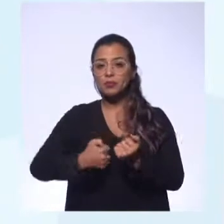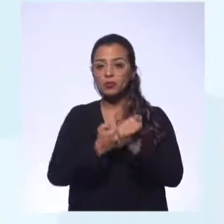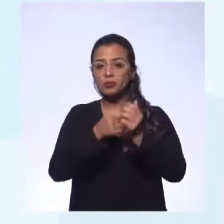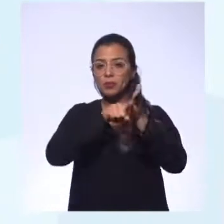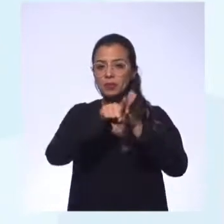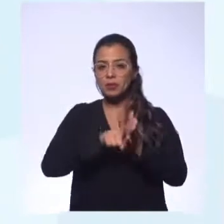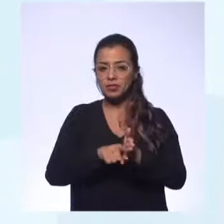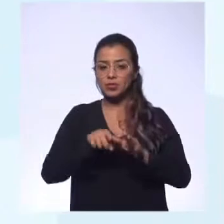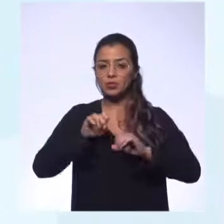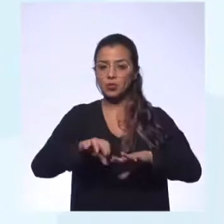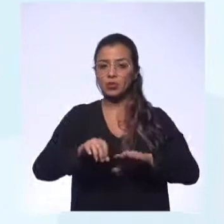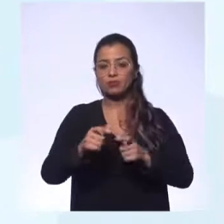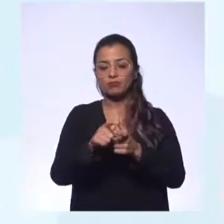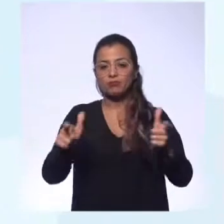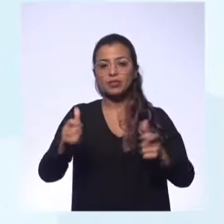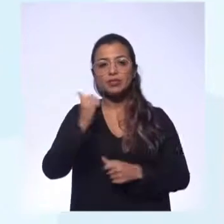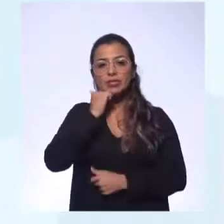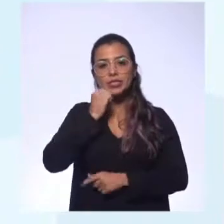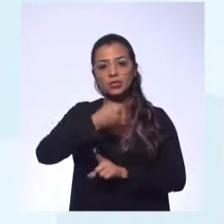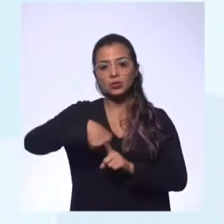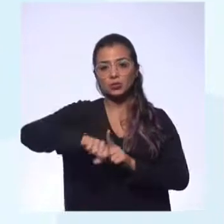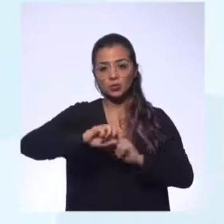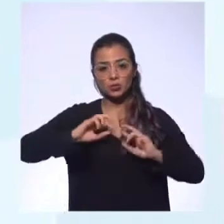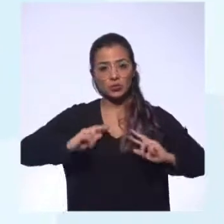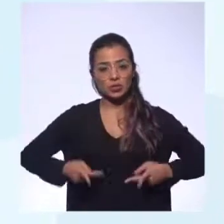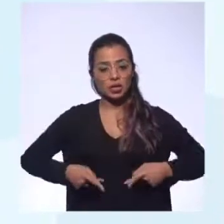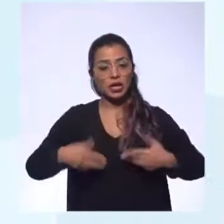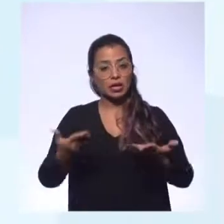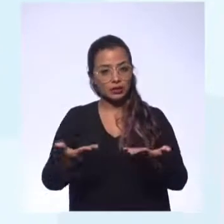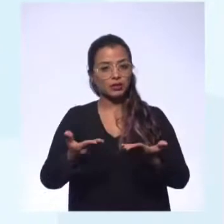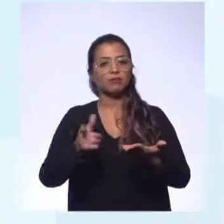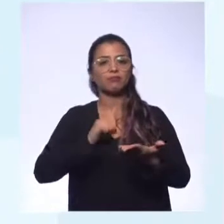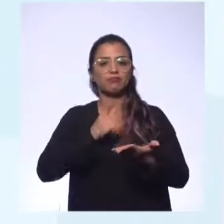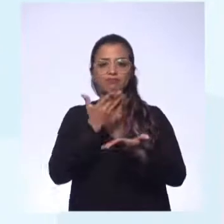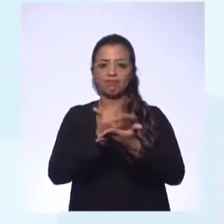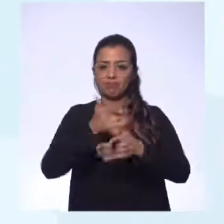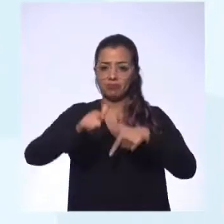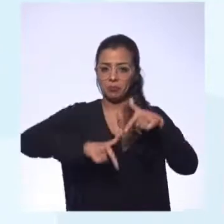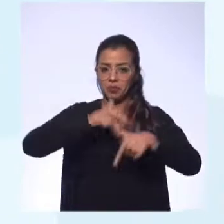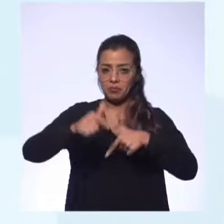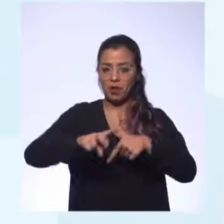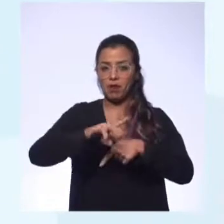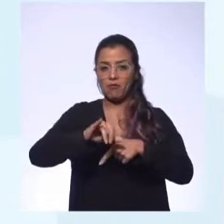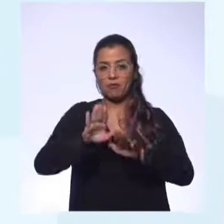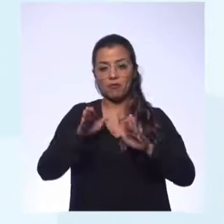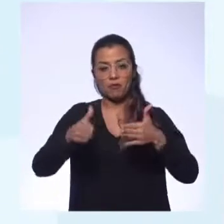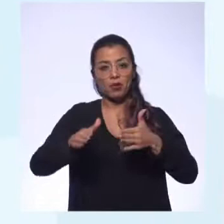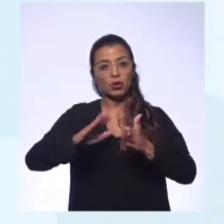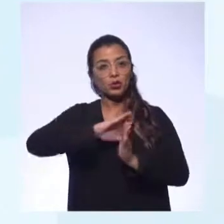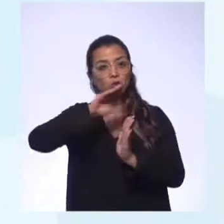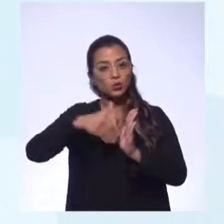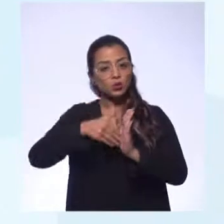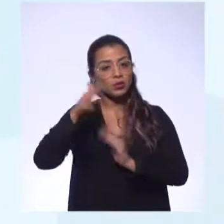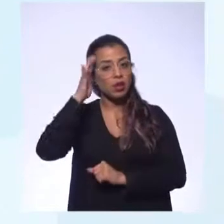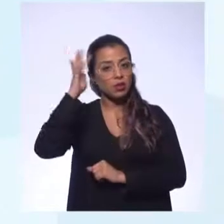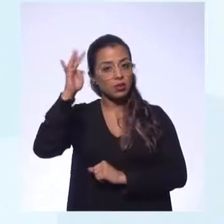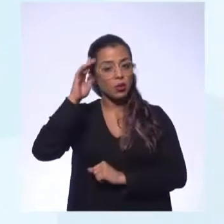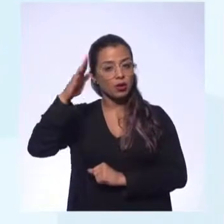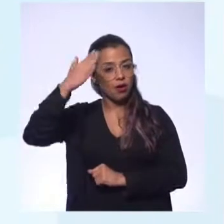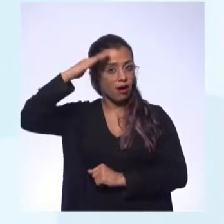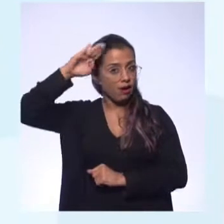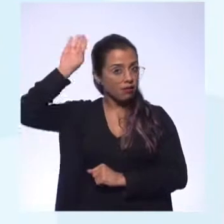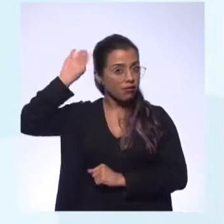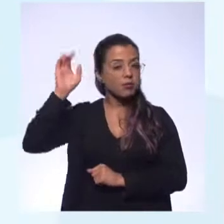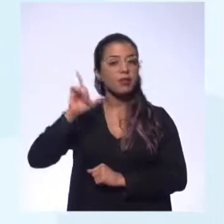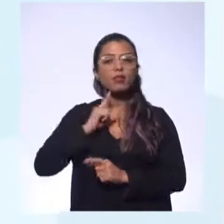da educação e das demais ciências sociais. Portanto, este trabalho não pretende abordar toda a produção teórico-acadêmica que dialogue